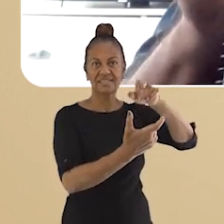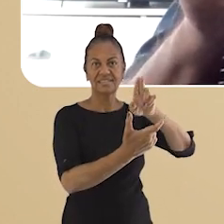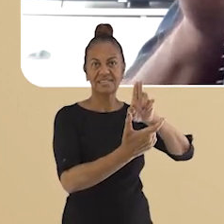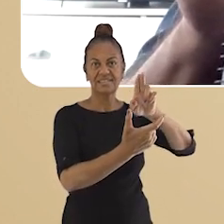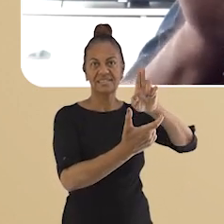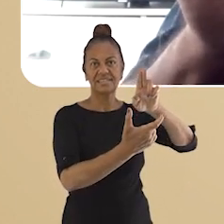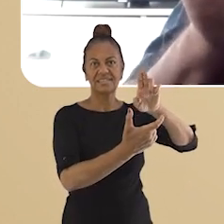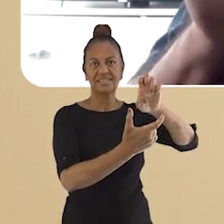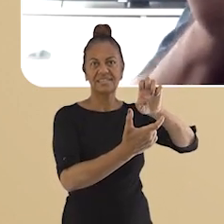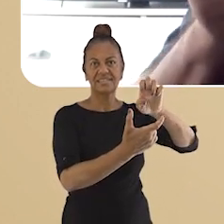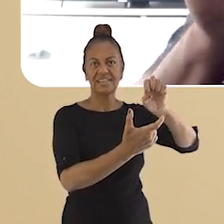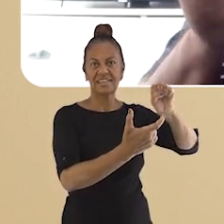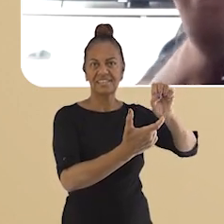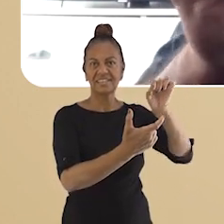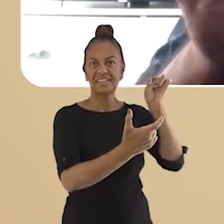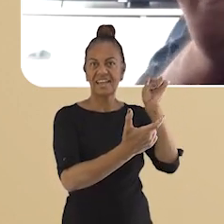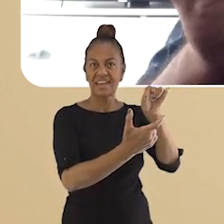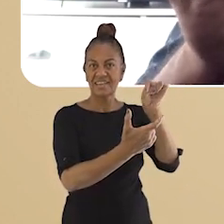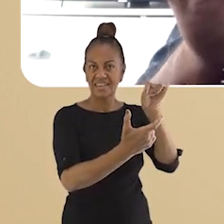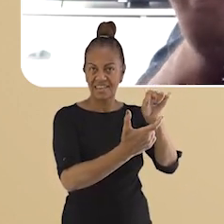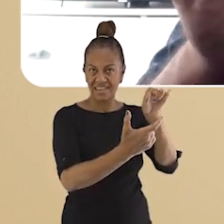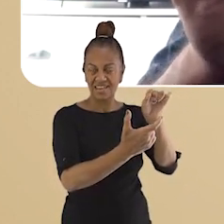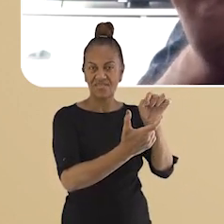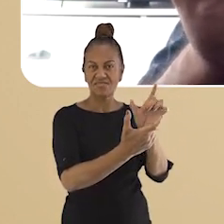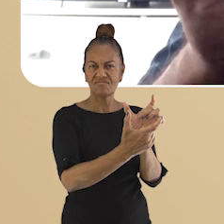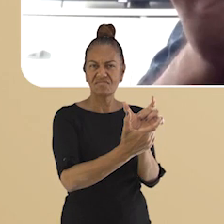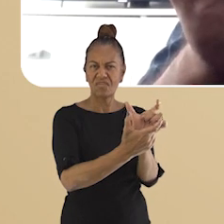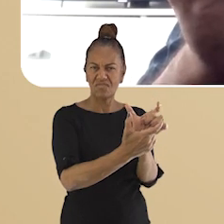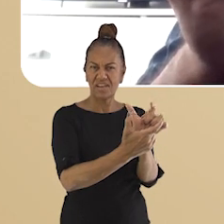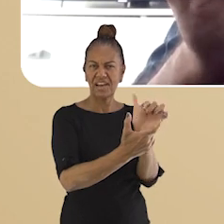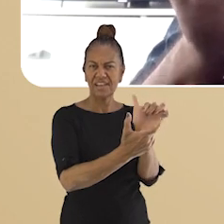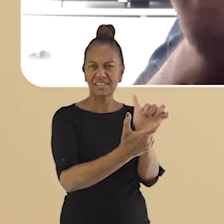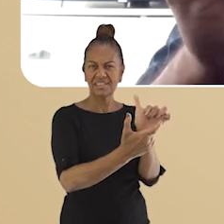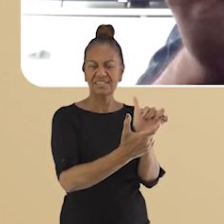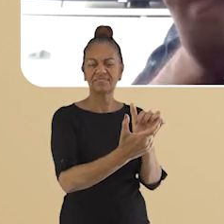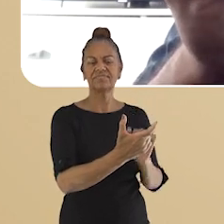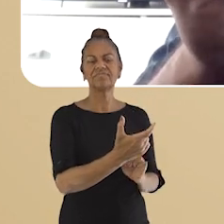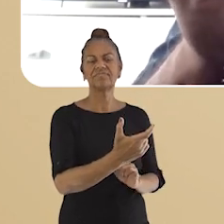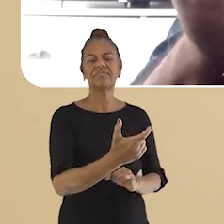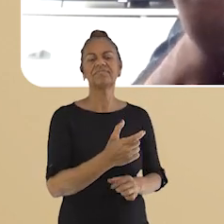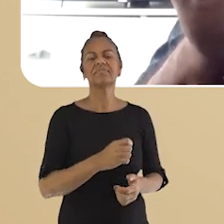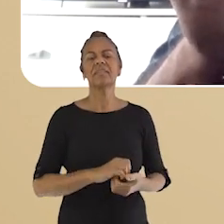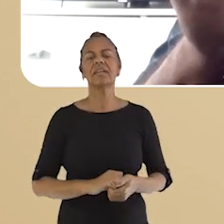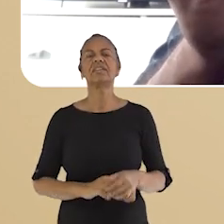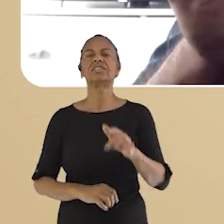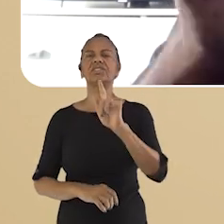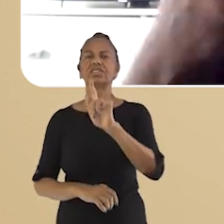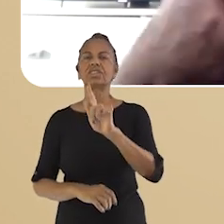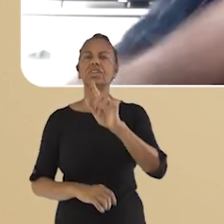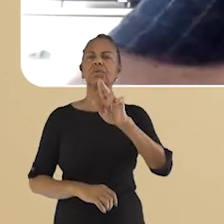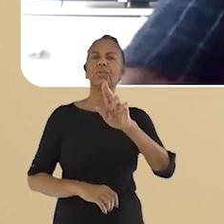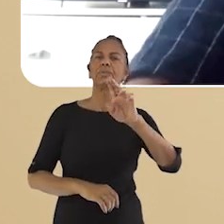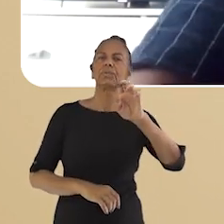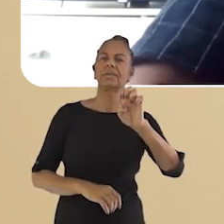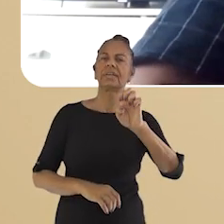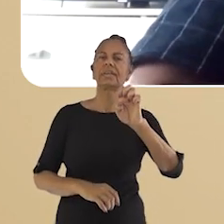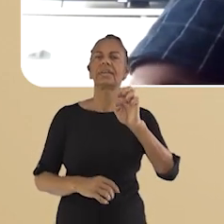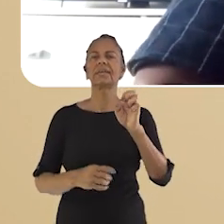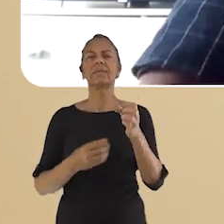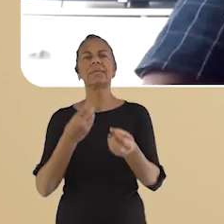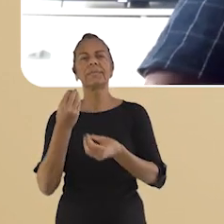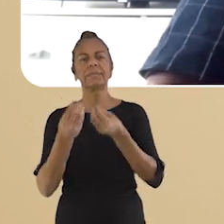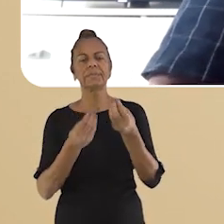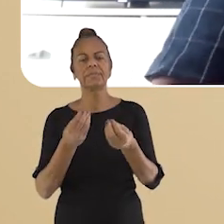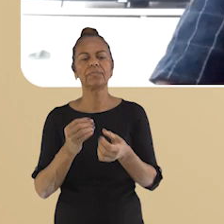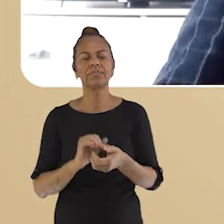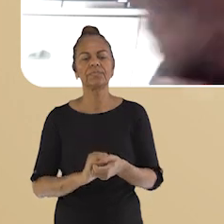Rodrigues. Pois bem, nós vamos falar hoje então desta sílaba G-U-E, G,